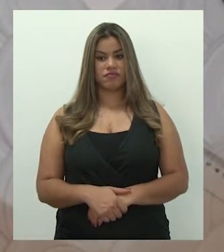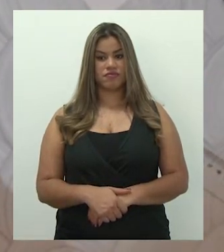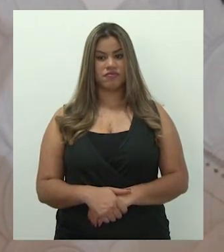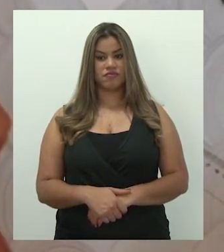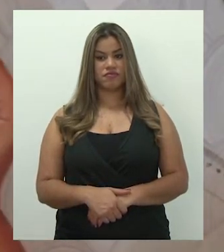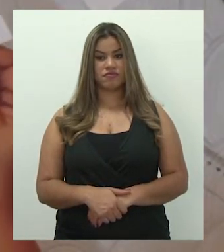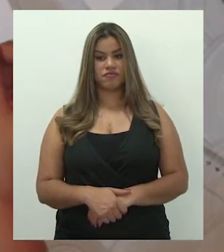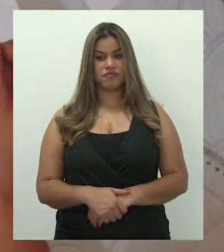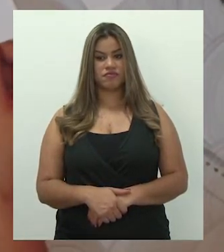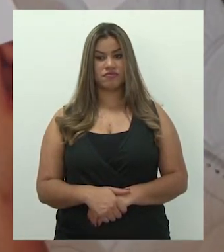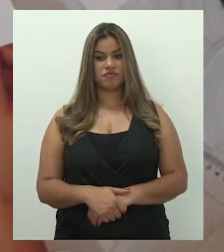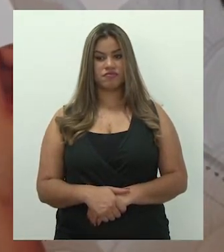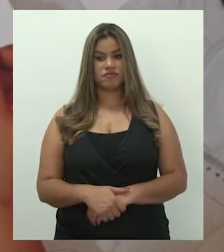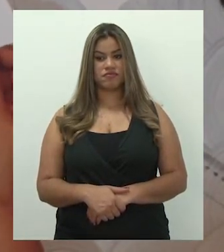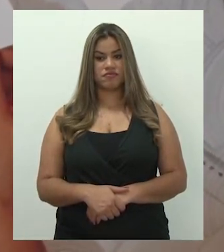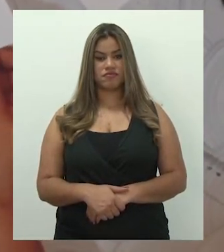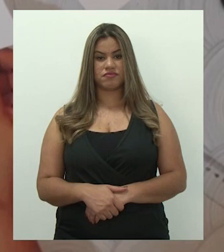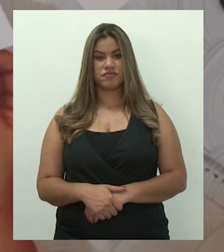na metade da folha.